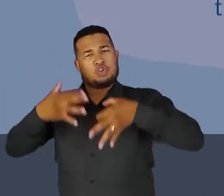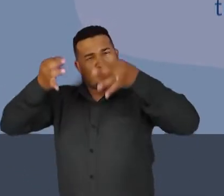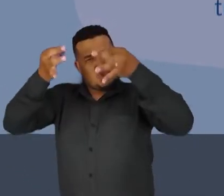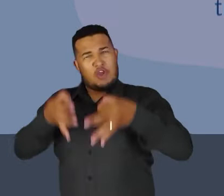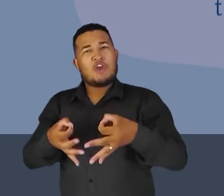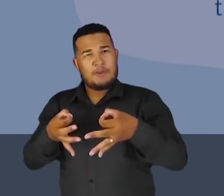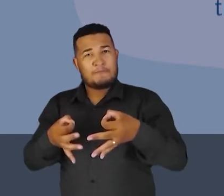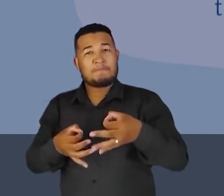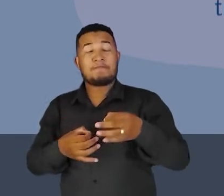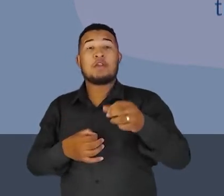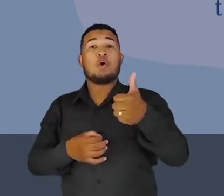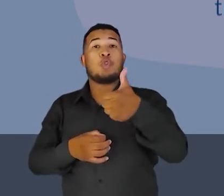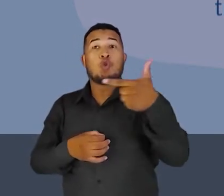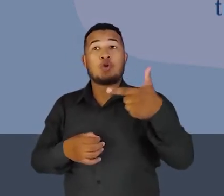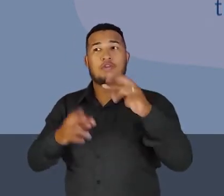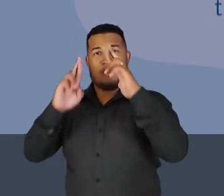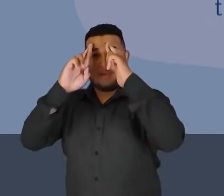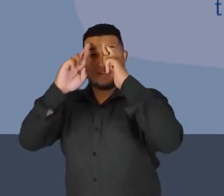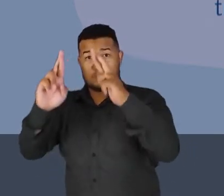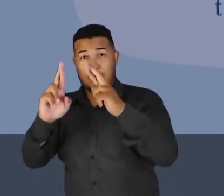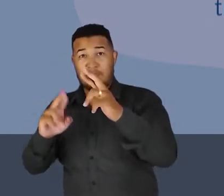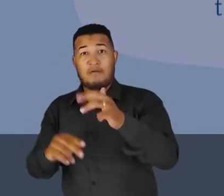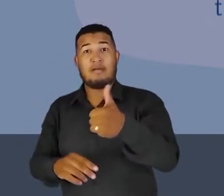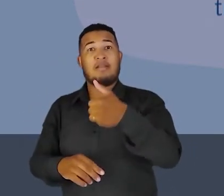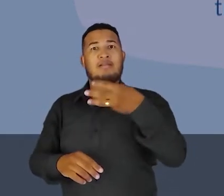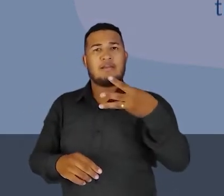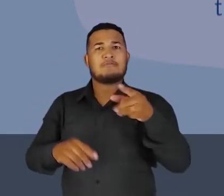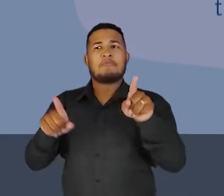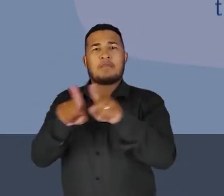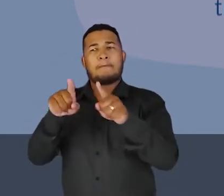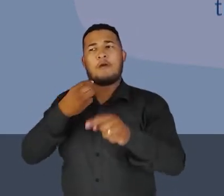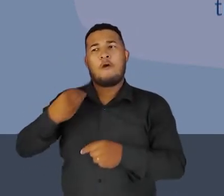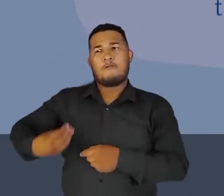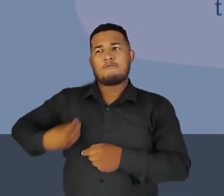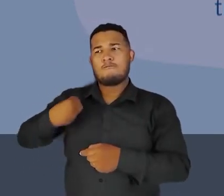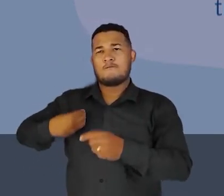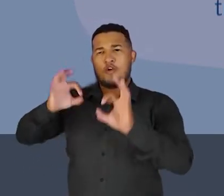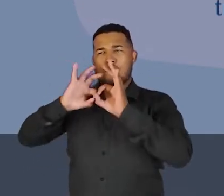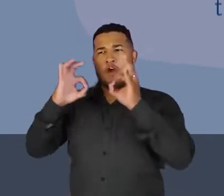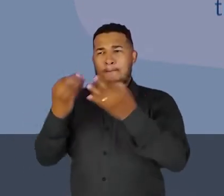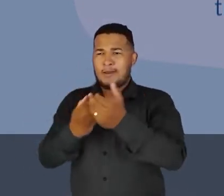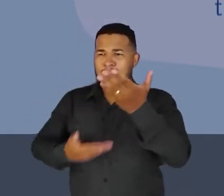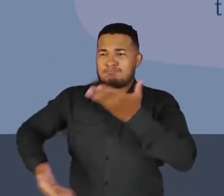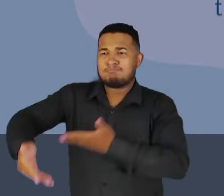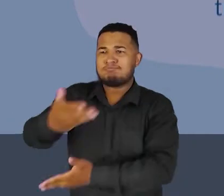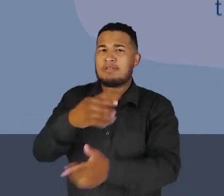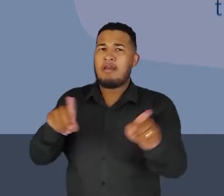dignidade, ao respeito e à convivência familiar e